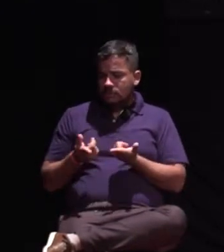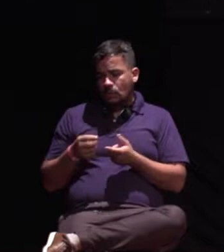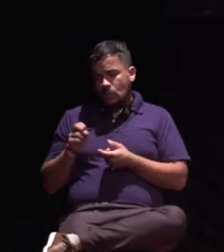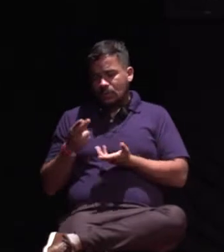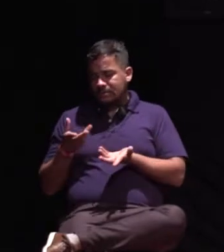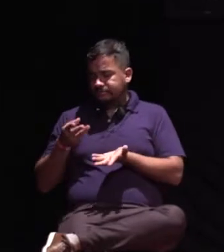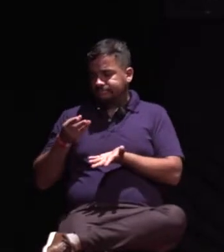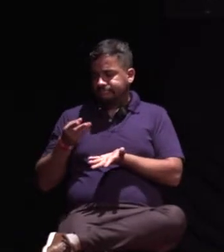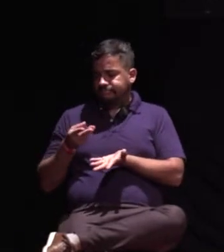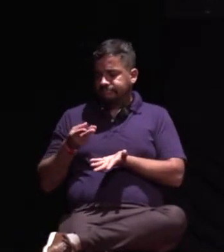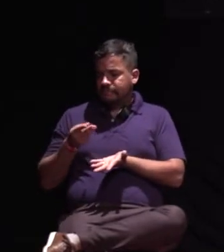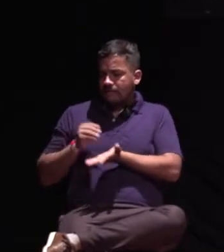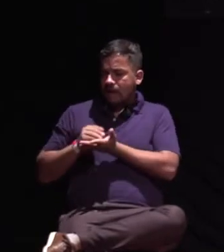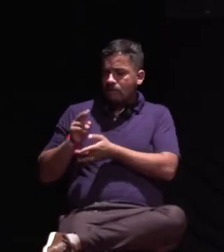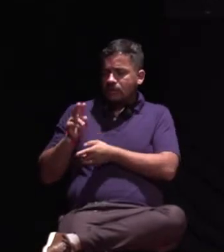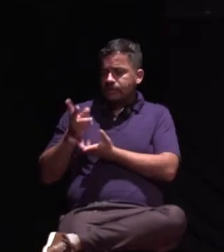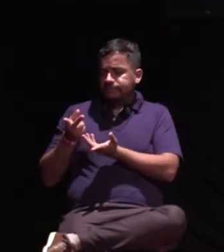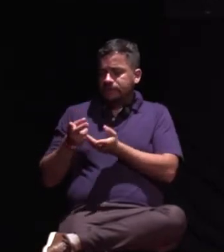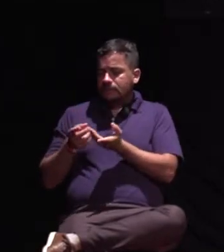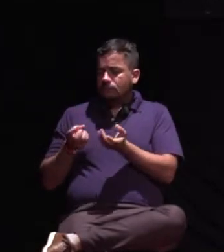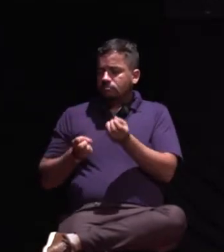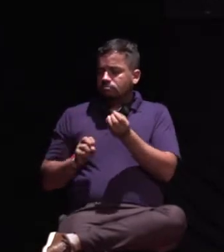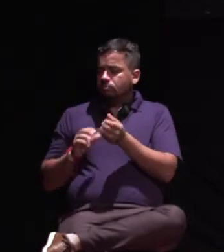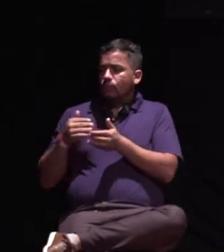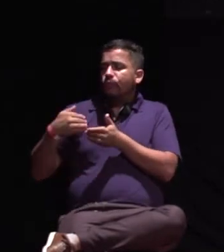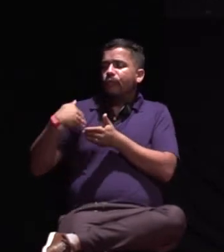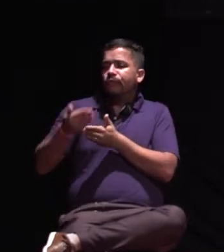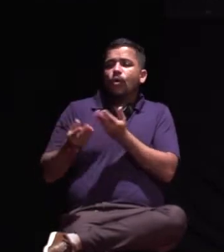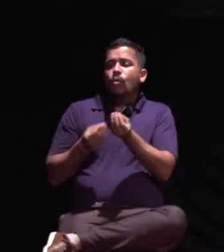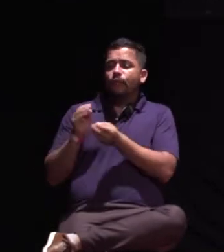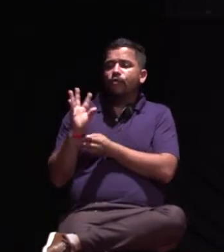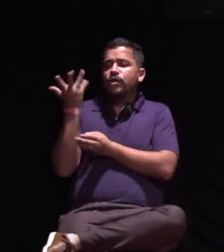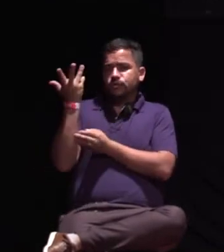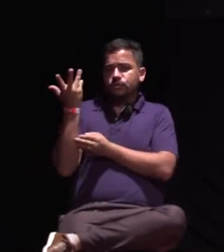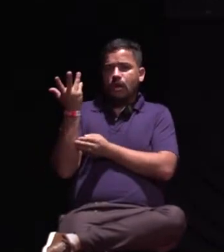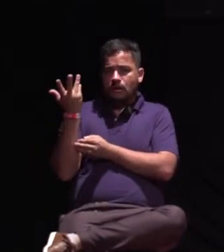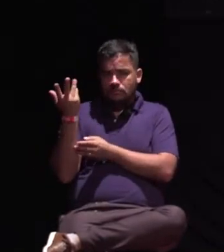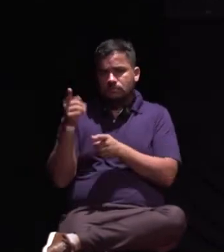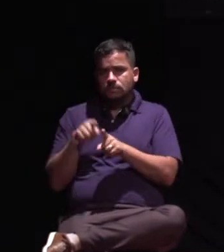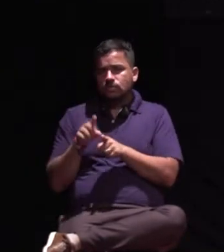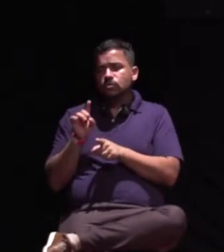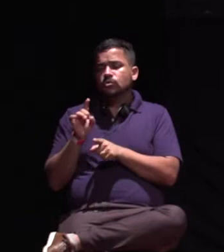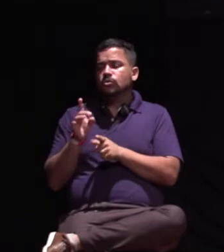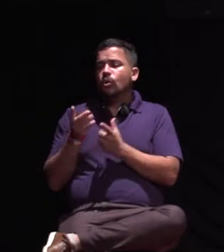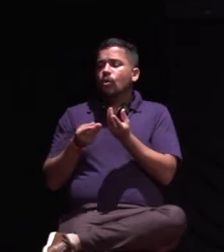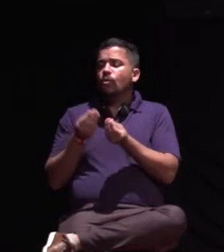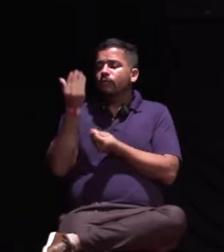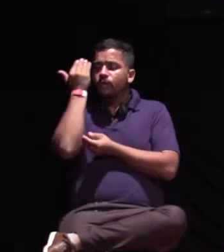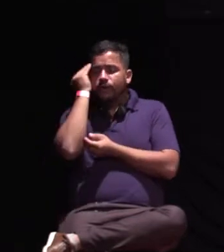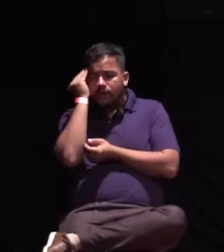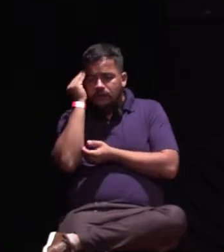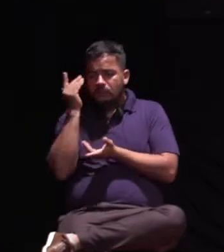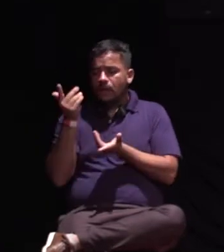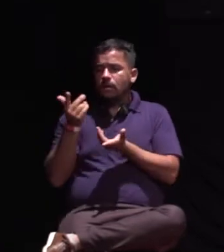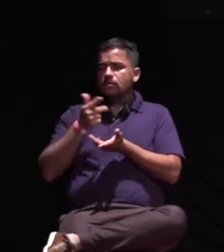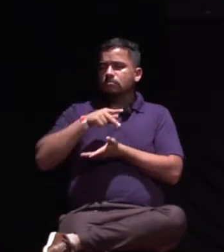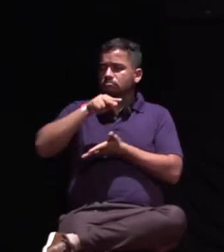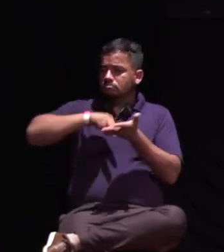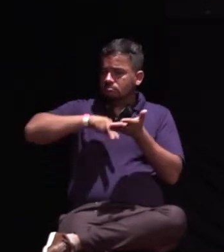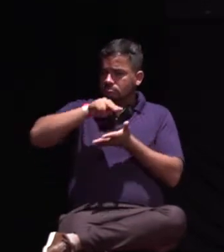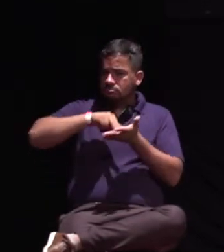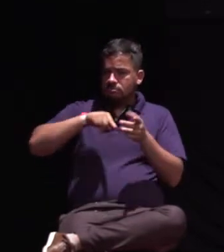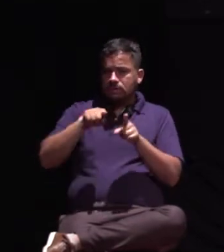talvez, de controle de um resultado final, né, tem muito a ver com essa, não só com a interpretação e a leitura